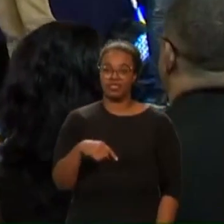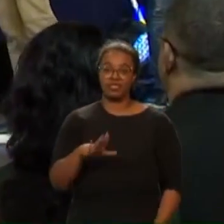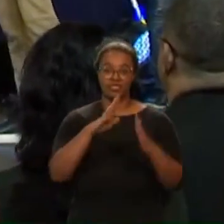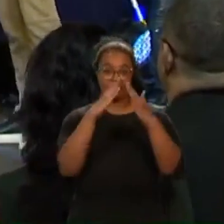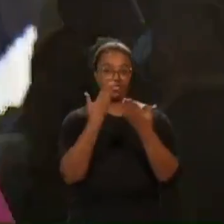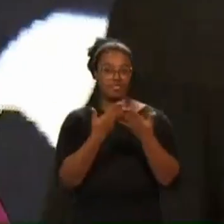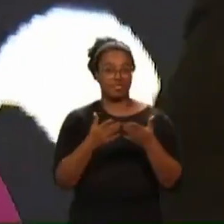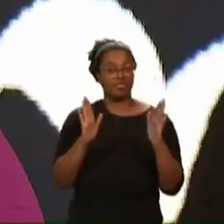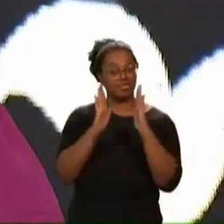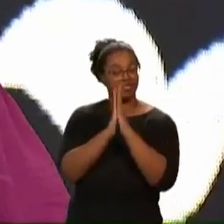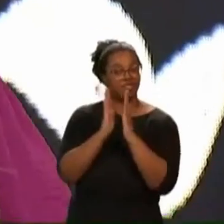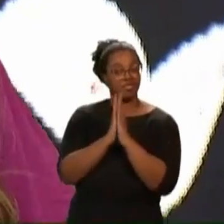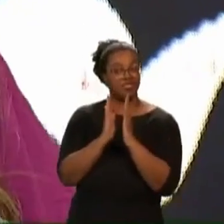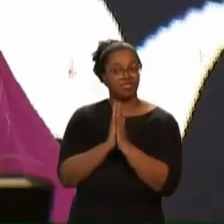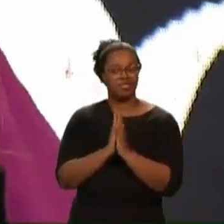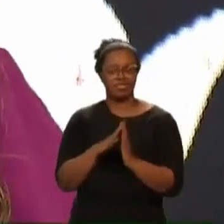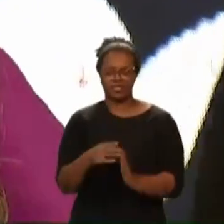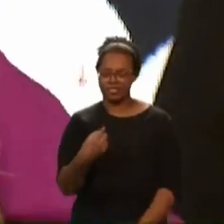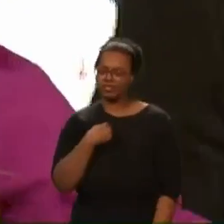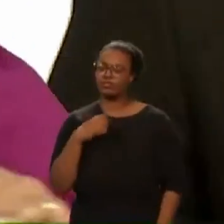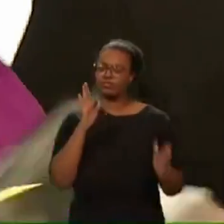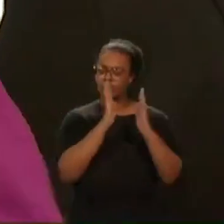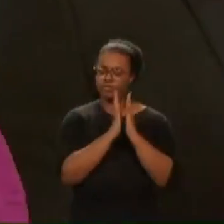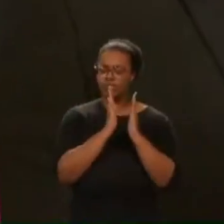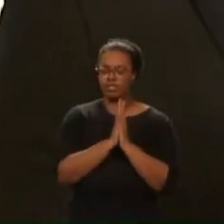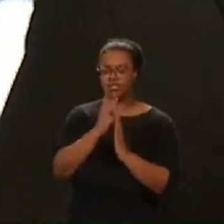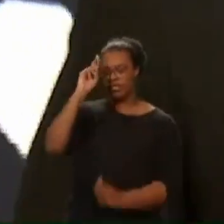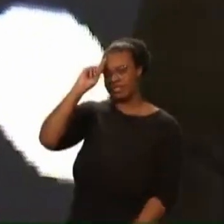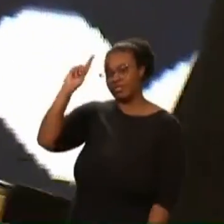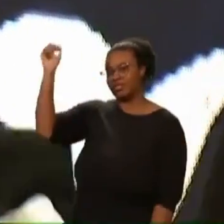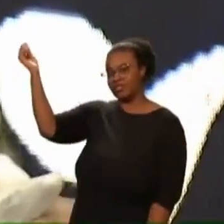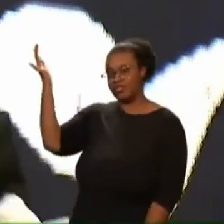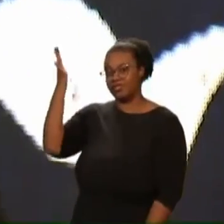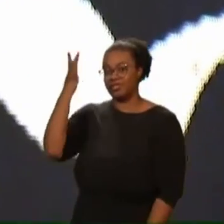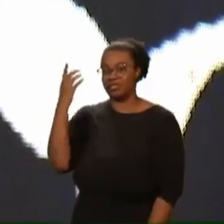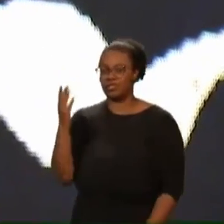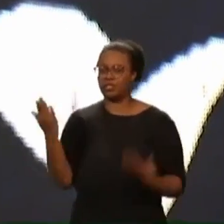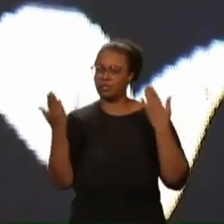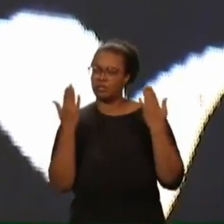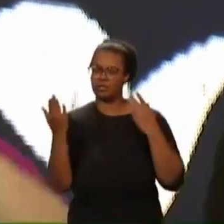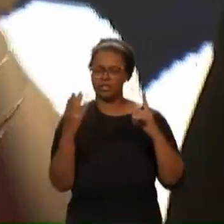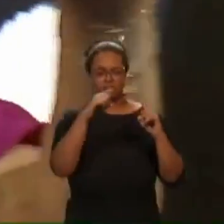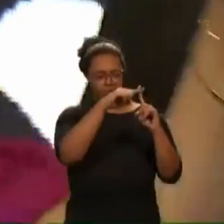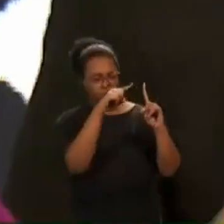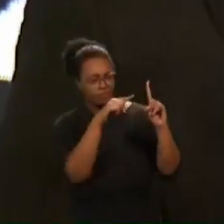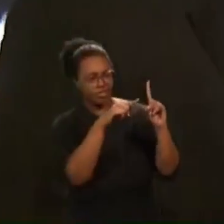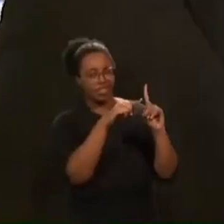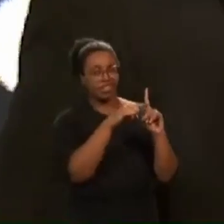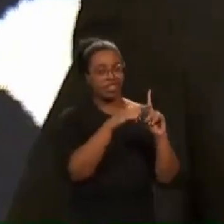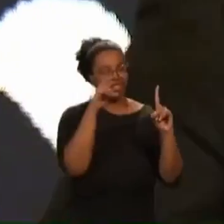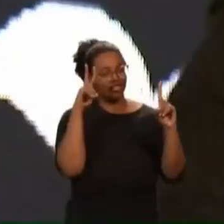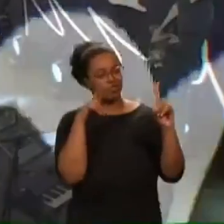e eu estava orando e o senhor me mostrava era como se eu estivesse grávida mas eu olhava de dentro da minha barriga eu vi essa